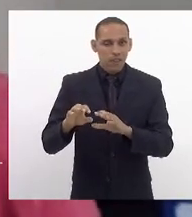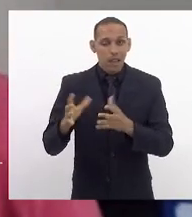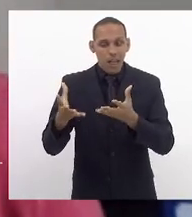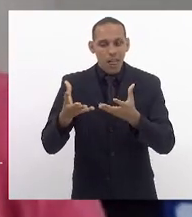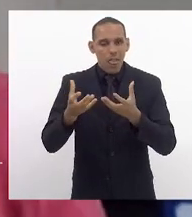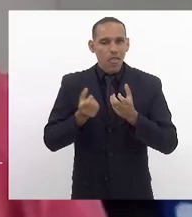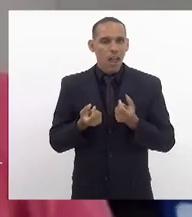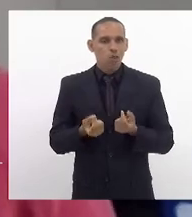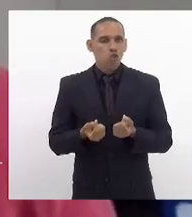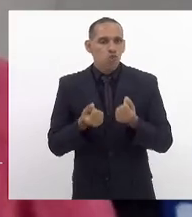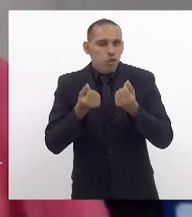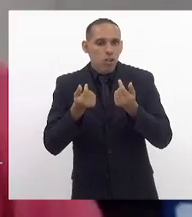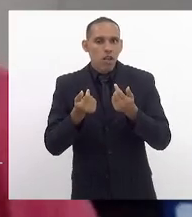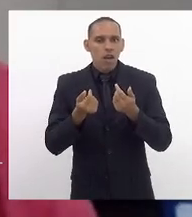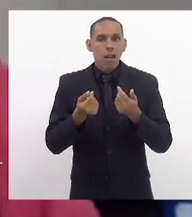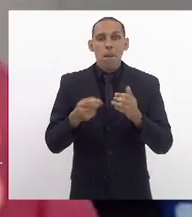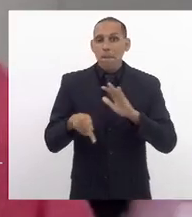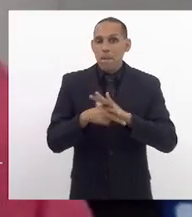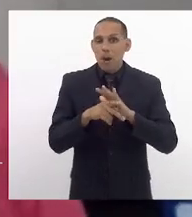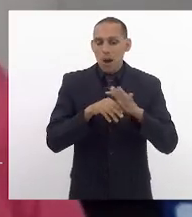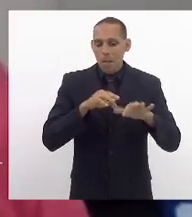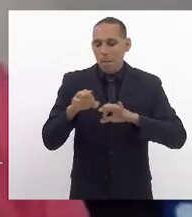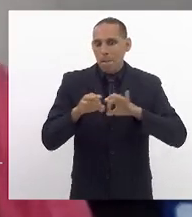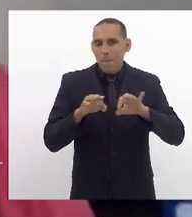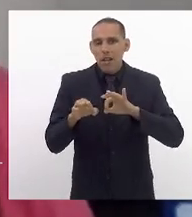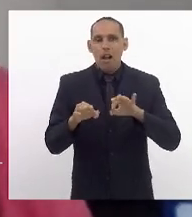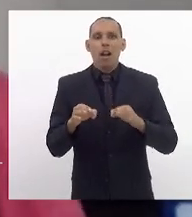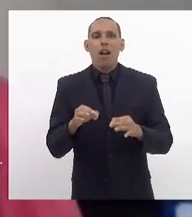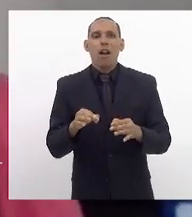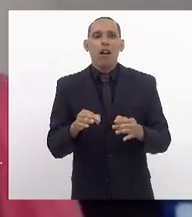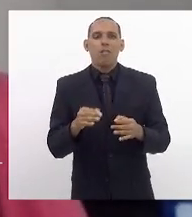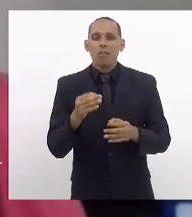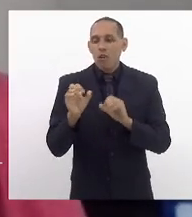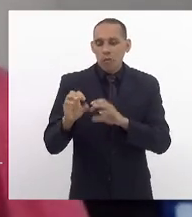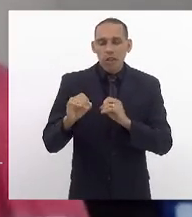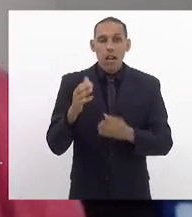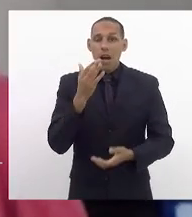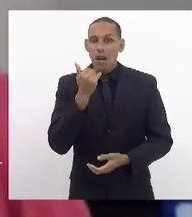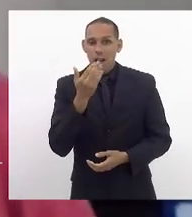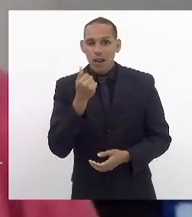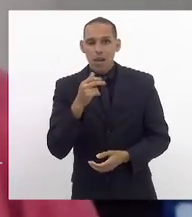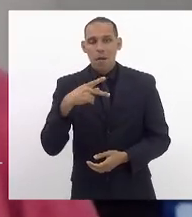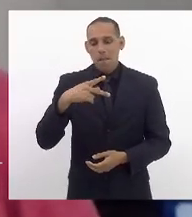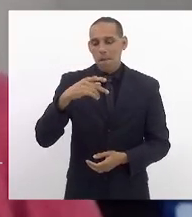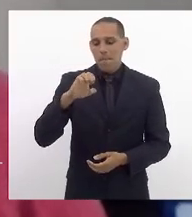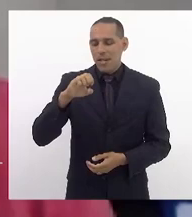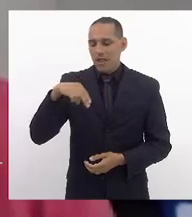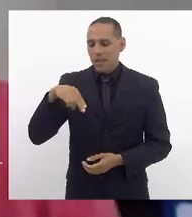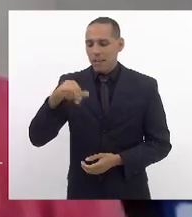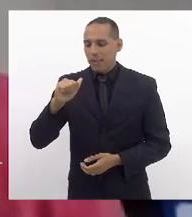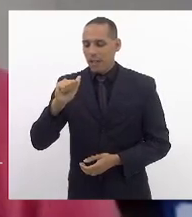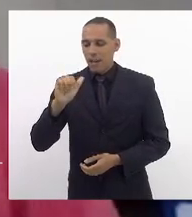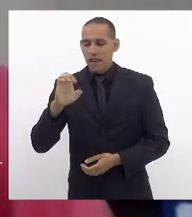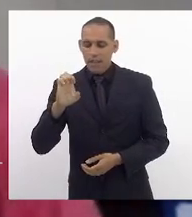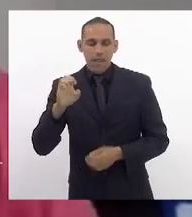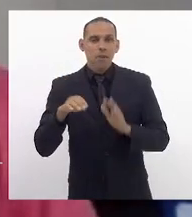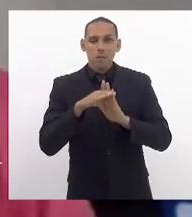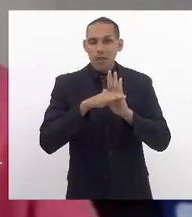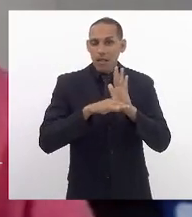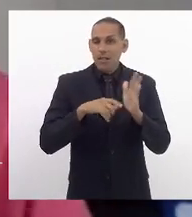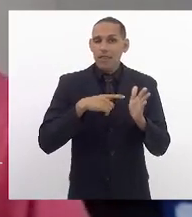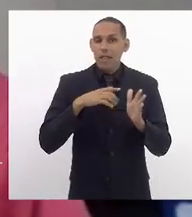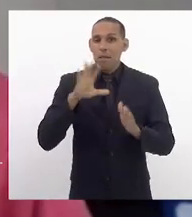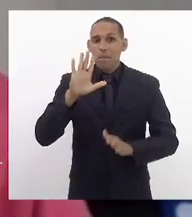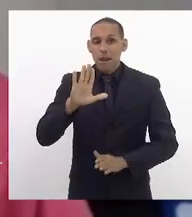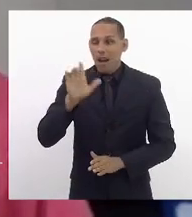de Alimentação Escolar, tem as suas diretrizes mais ou menos pautadas pelo PNAE, que é um importante programa. A FAETEC não